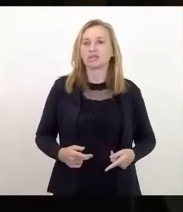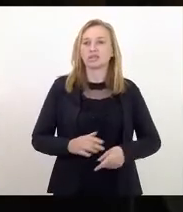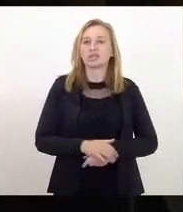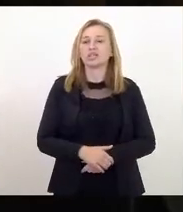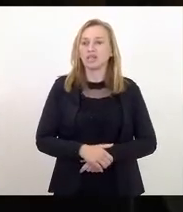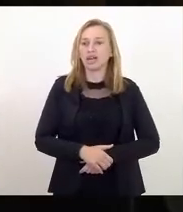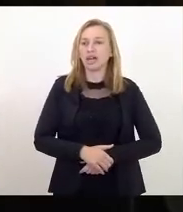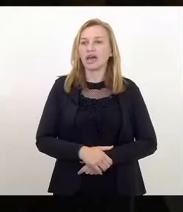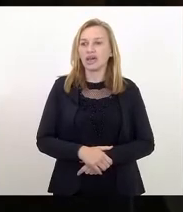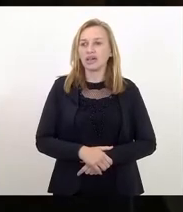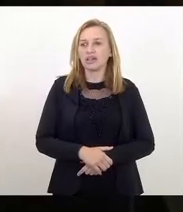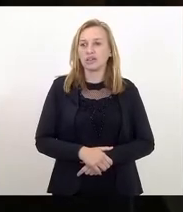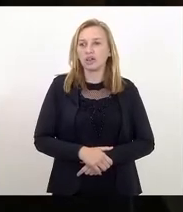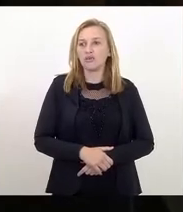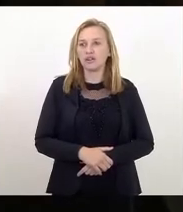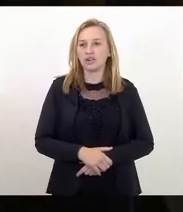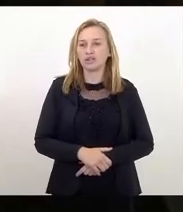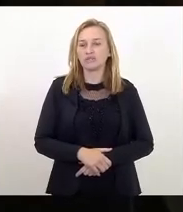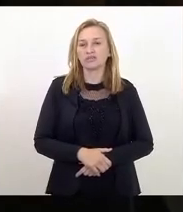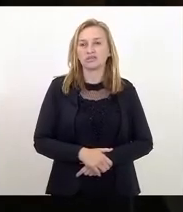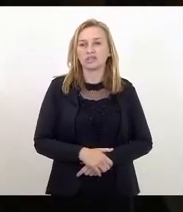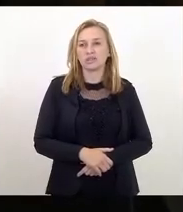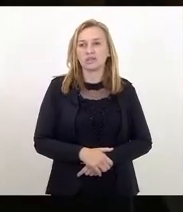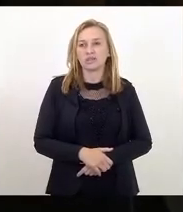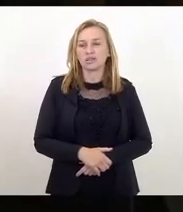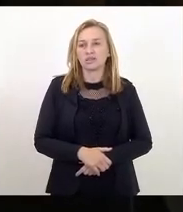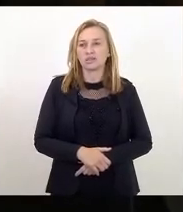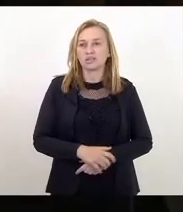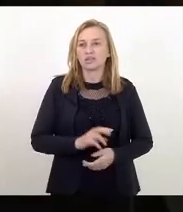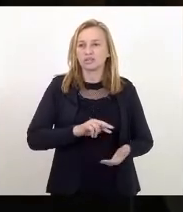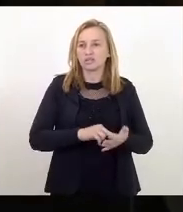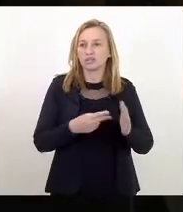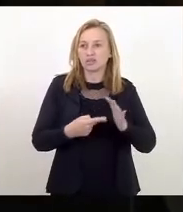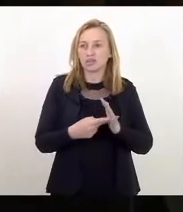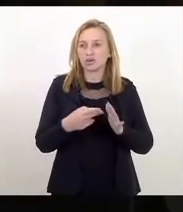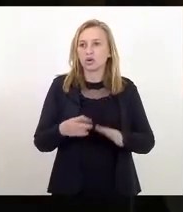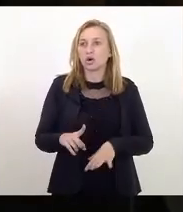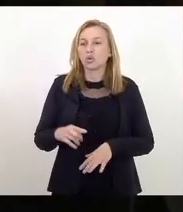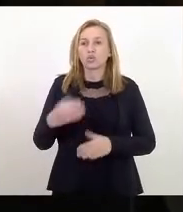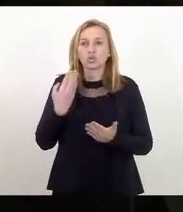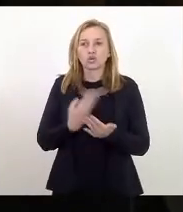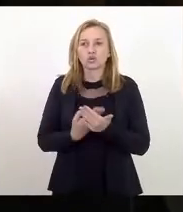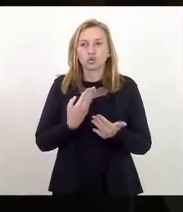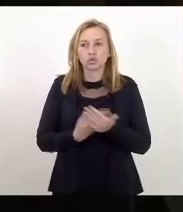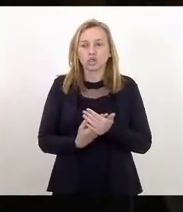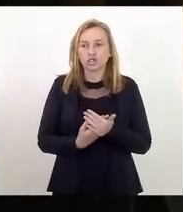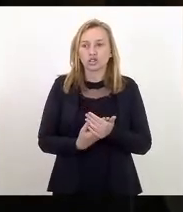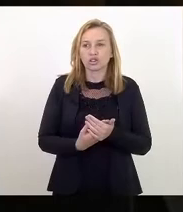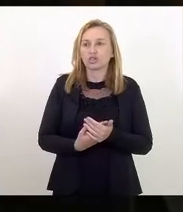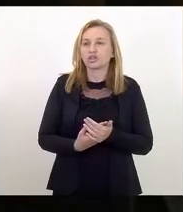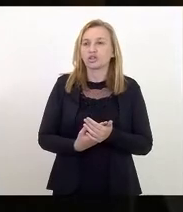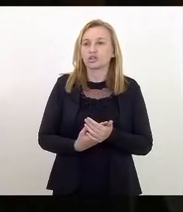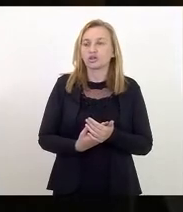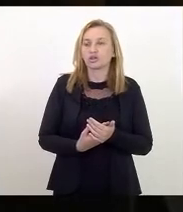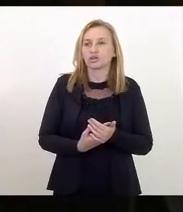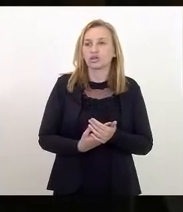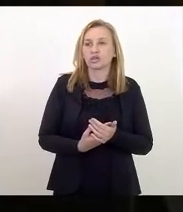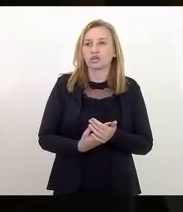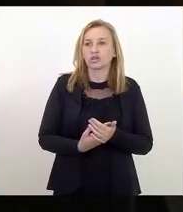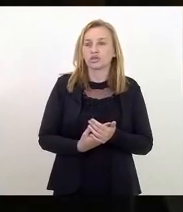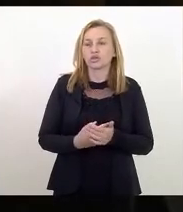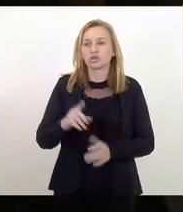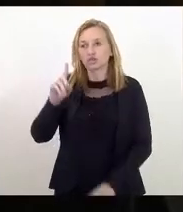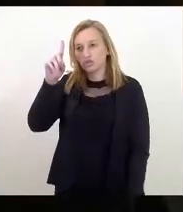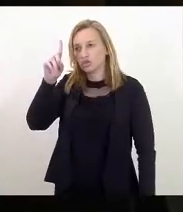um significado além daquilo que um estudante de direito aprende no primeiro período ou no segundo período.